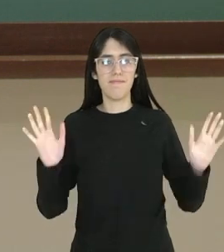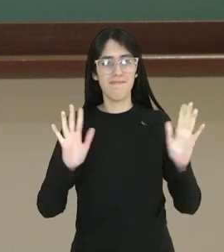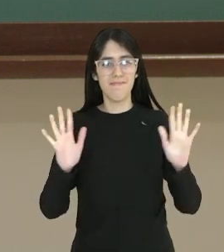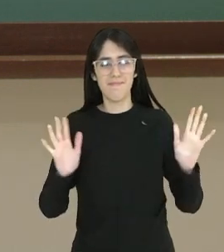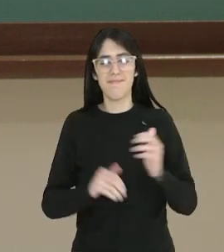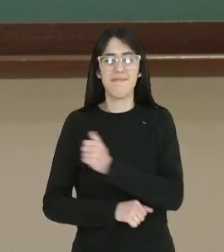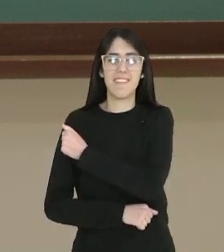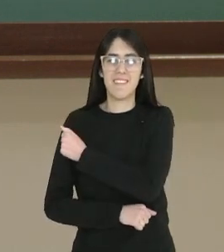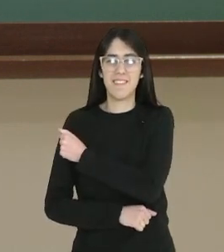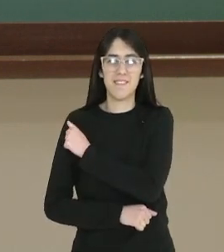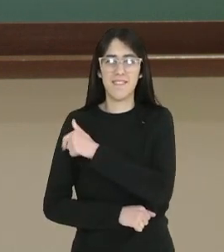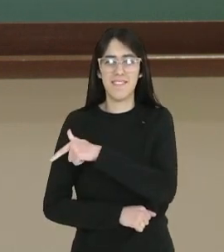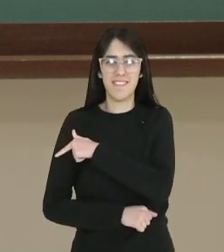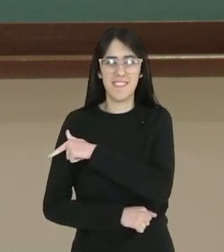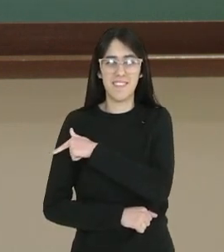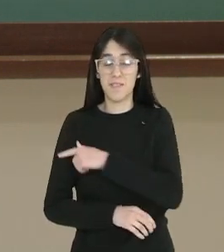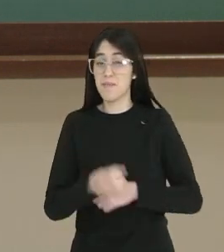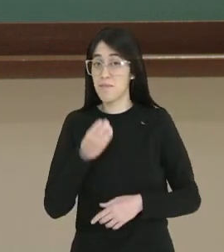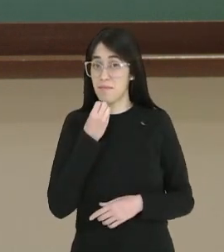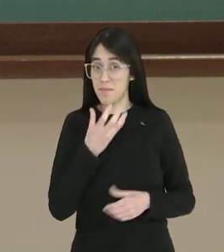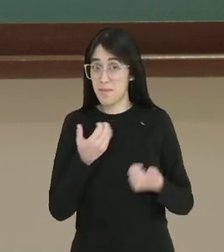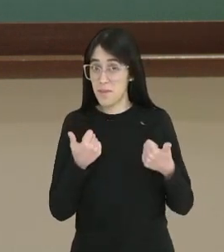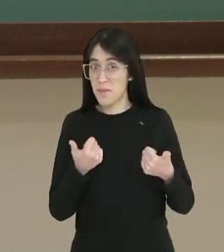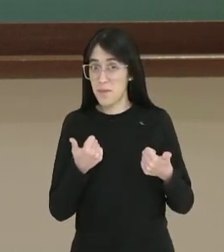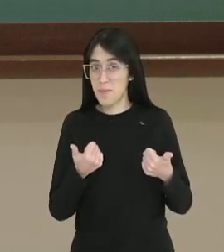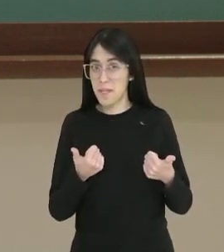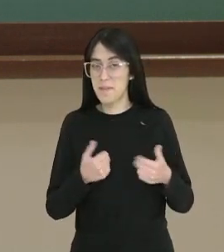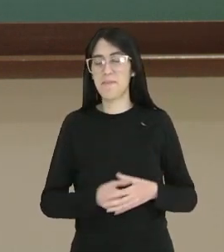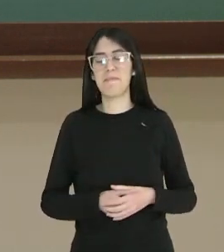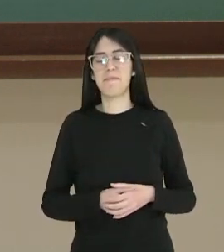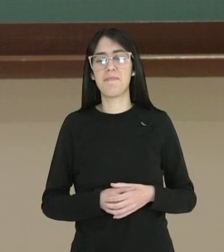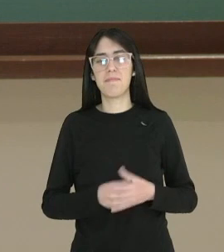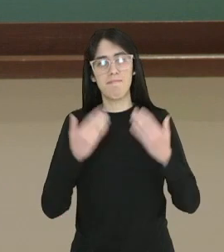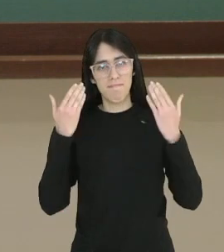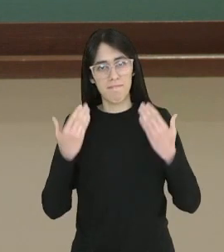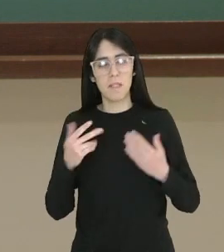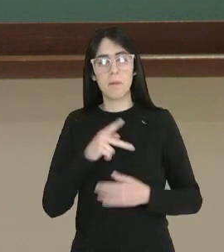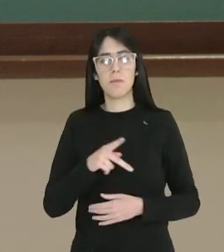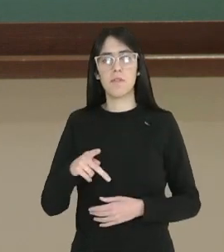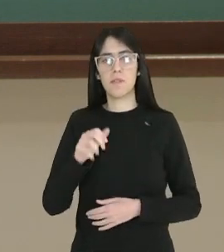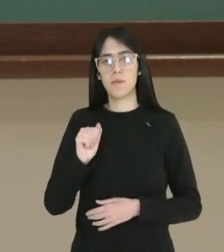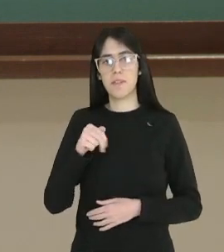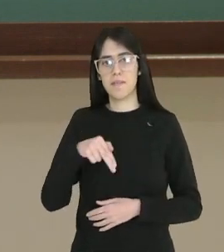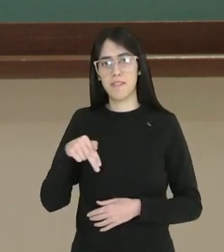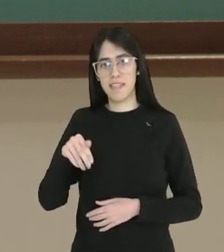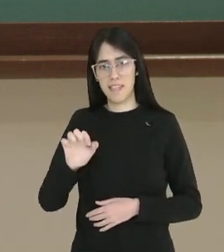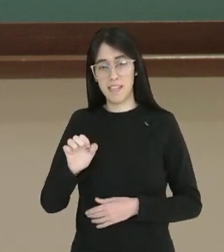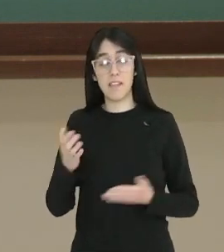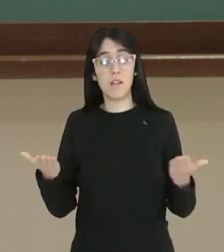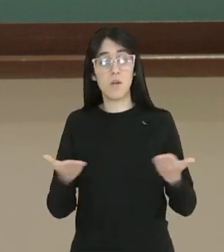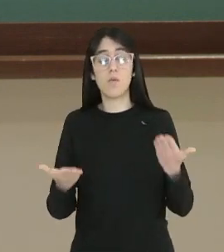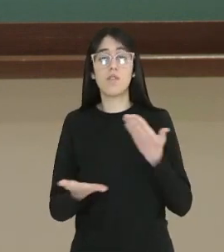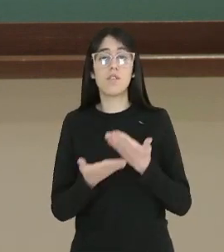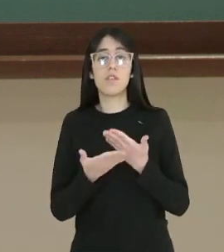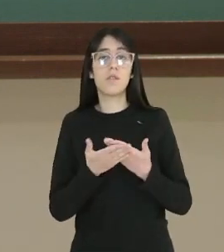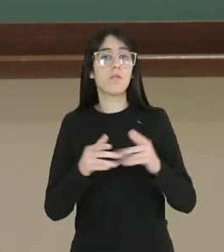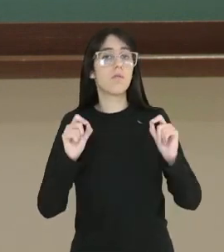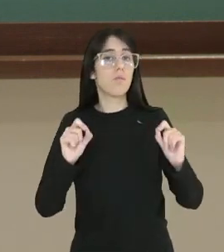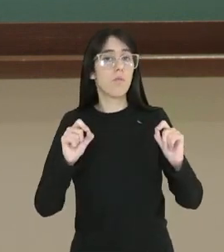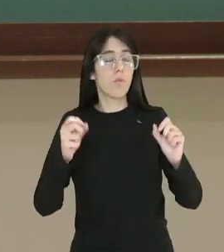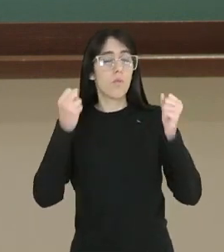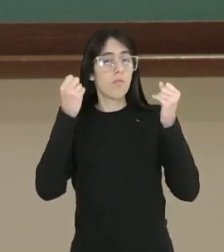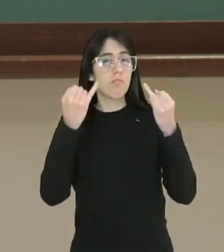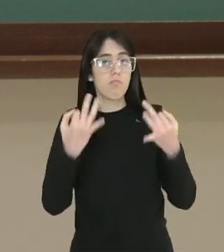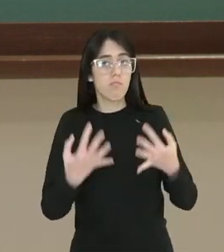alunos do 7º ano, tudo bem com vocês? Eu sou a professora Anne e na aula de hoje nós vamos